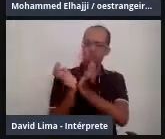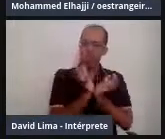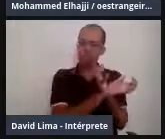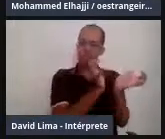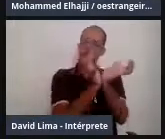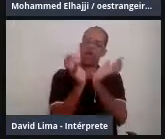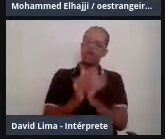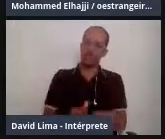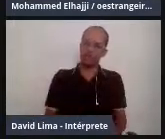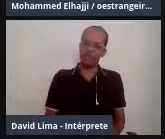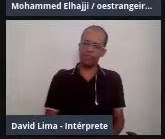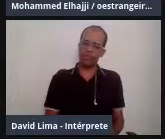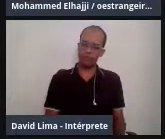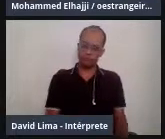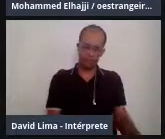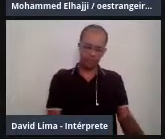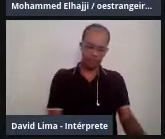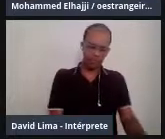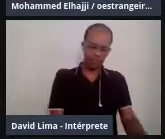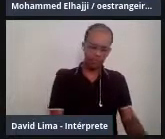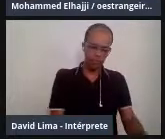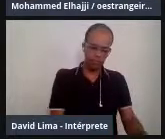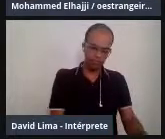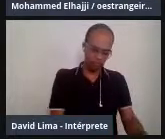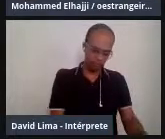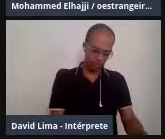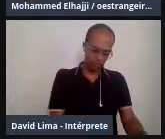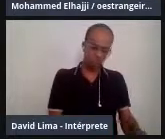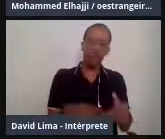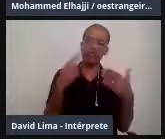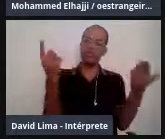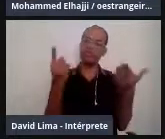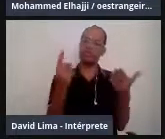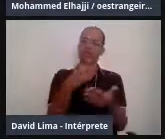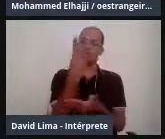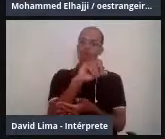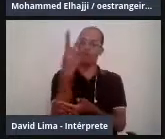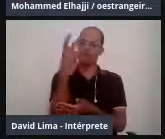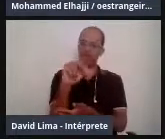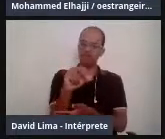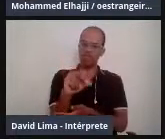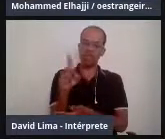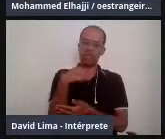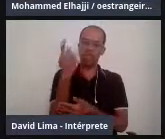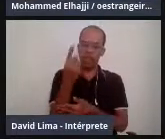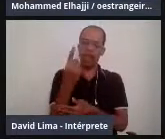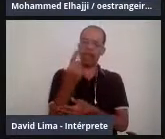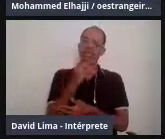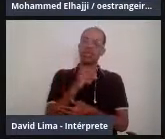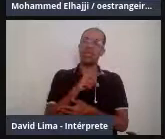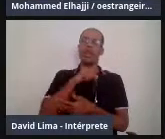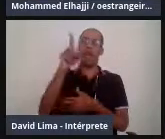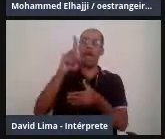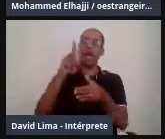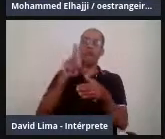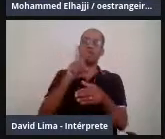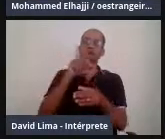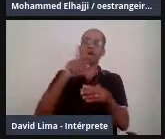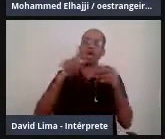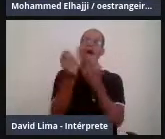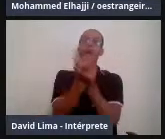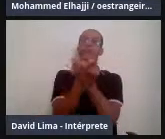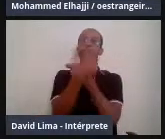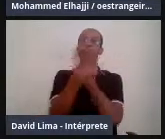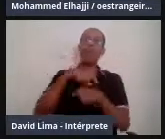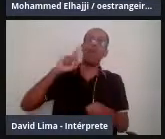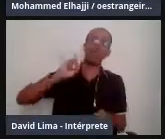cátedras. Esse foi o último que ocorreu em setembro de 2020. E foi sediado na Cátedra da PUC de Minas, um evento que